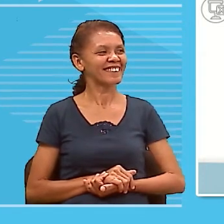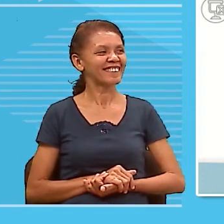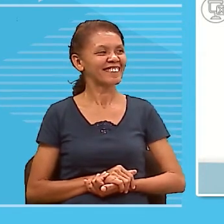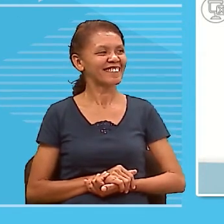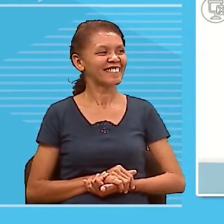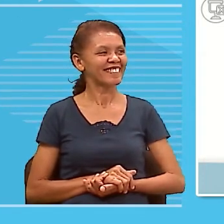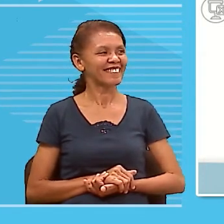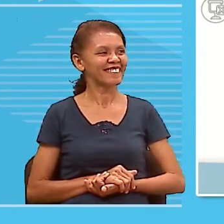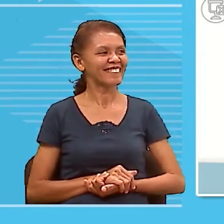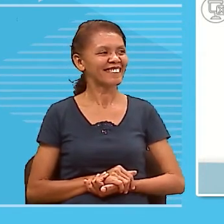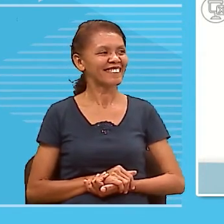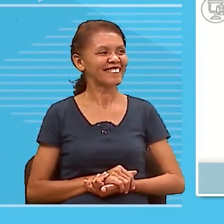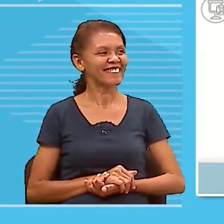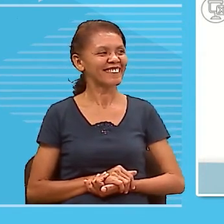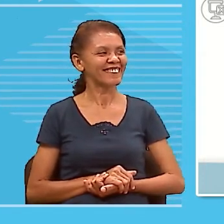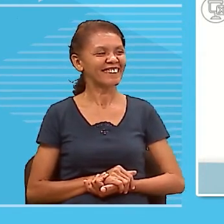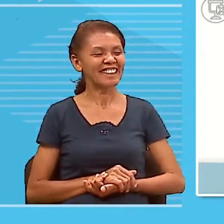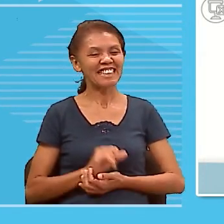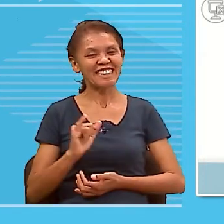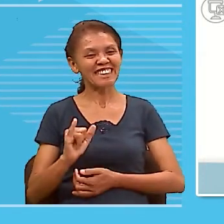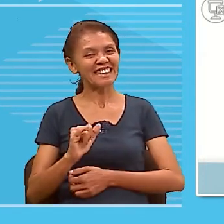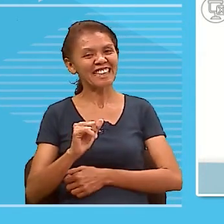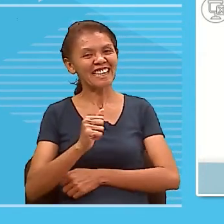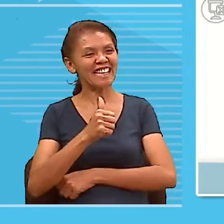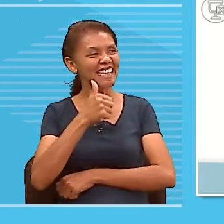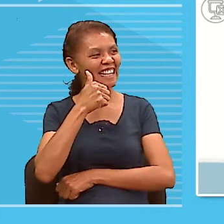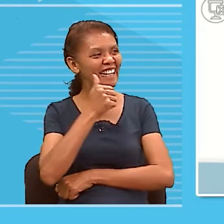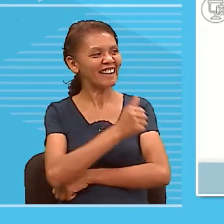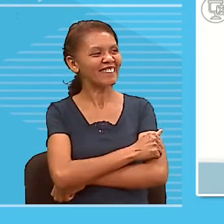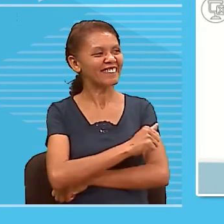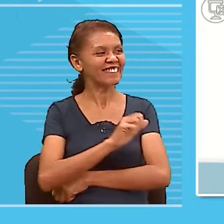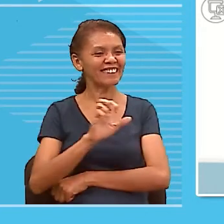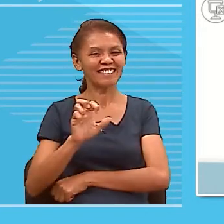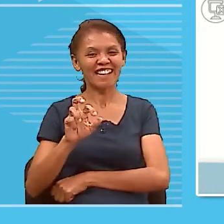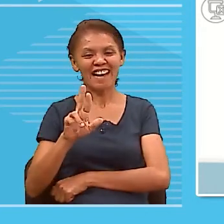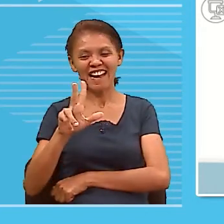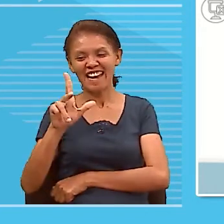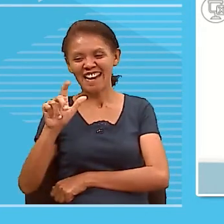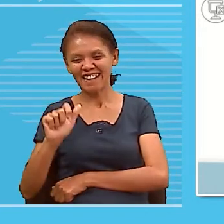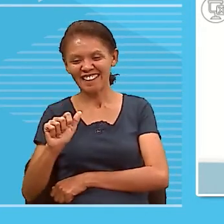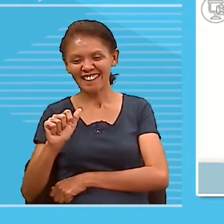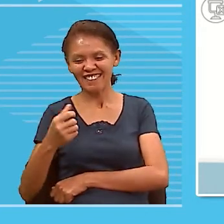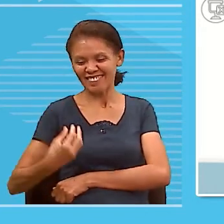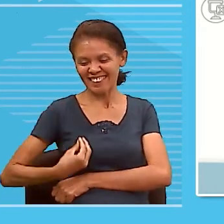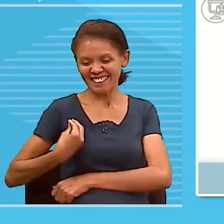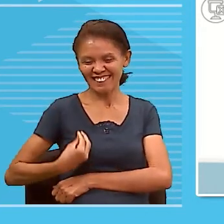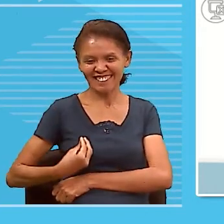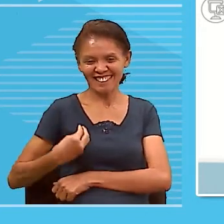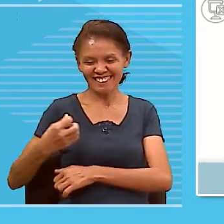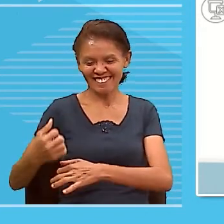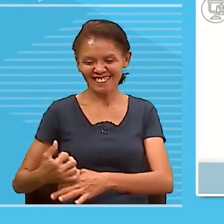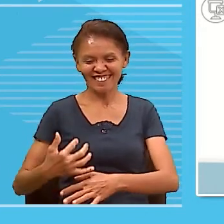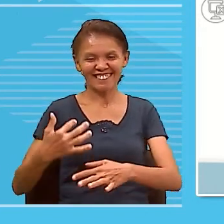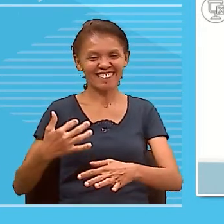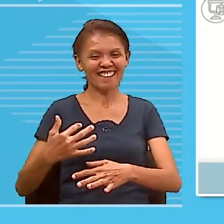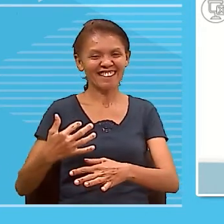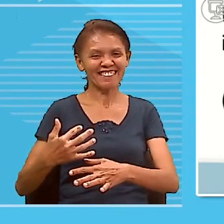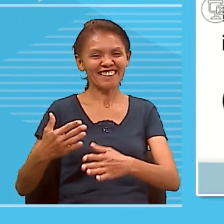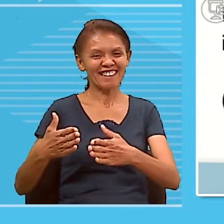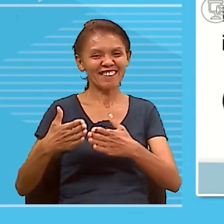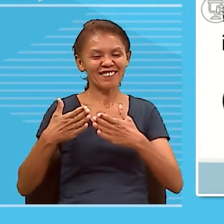se a Érica Fernanda tivesse aqui ela diria assim Coloca uma mais difícil professor essa daí tá muito